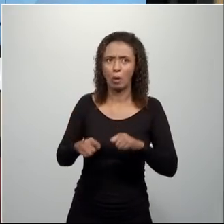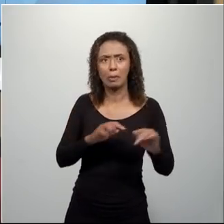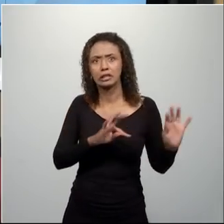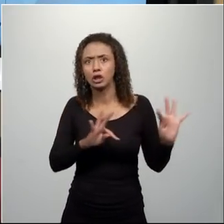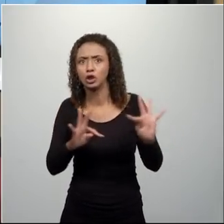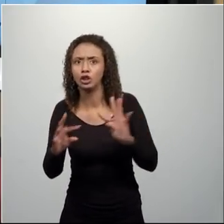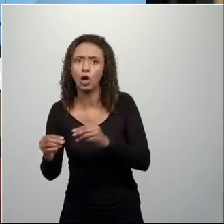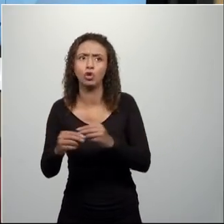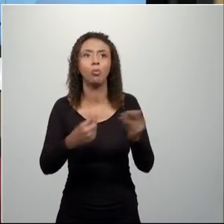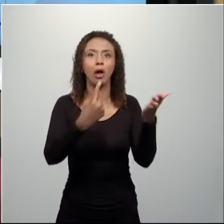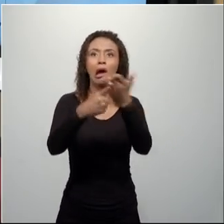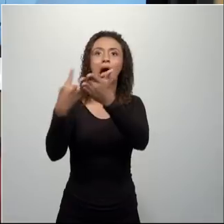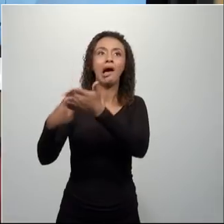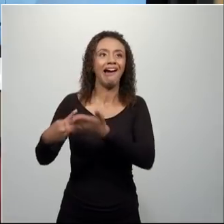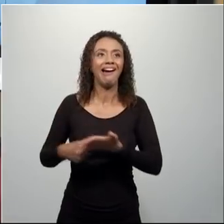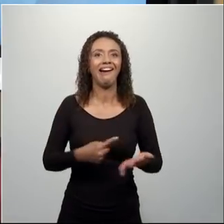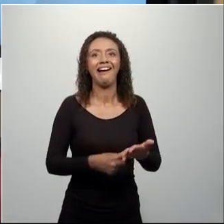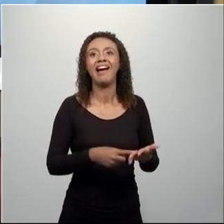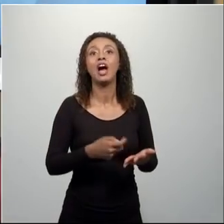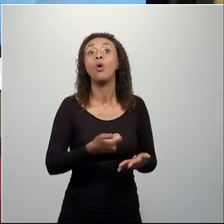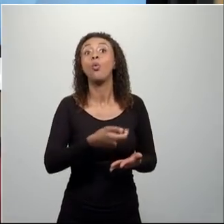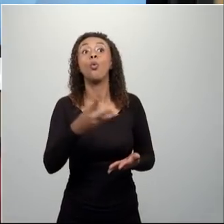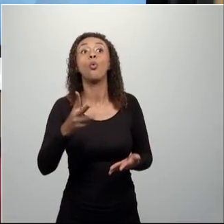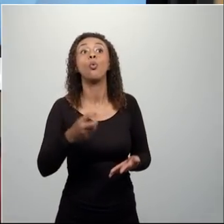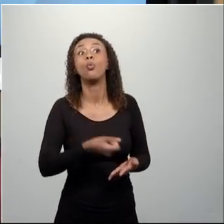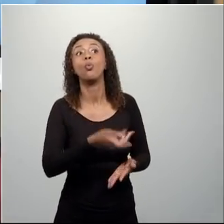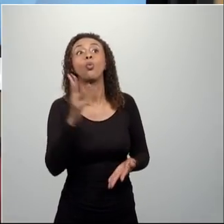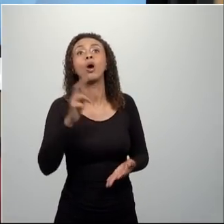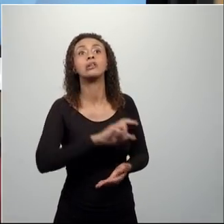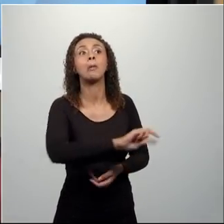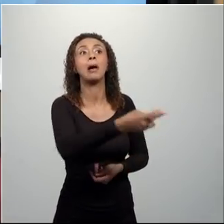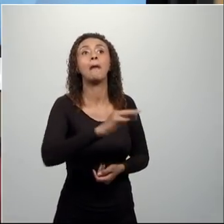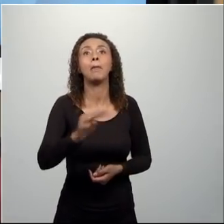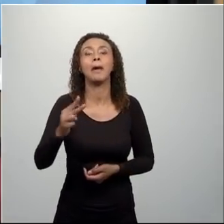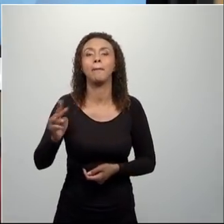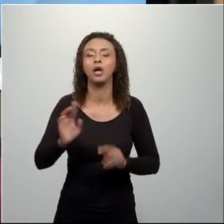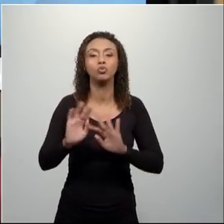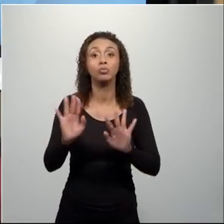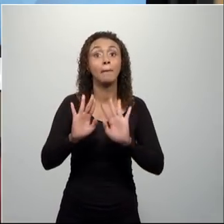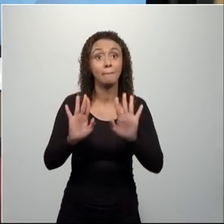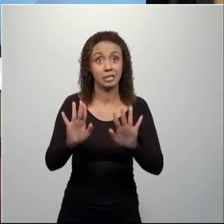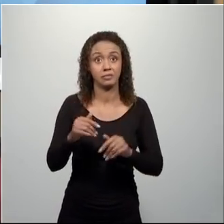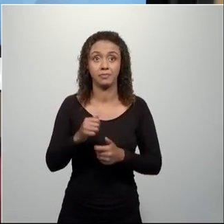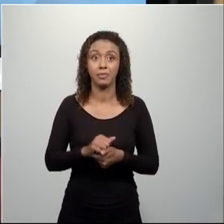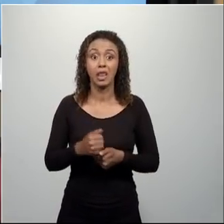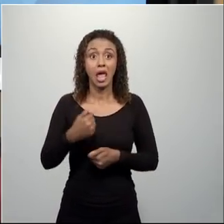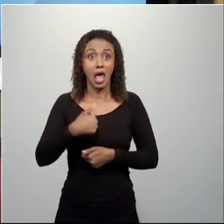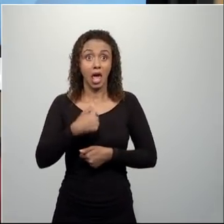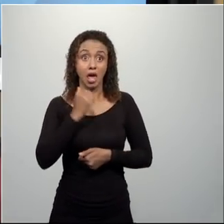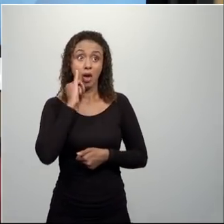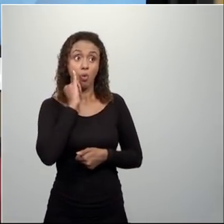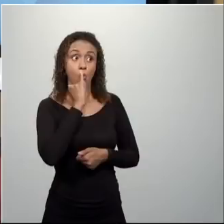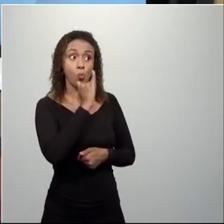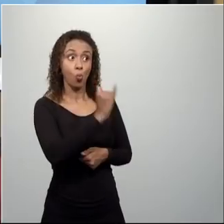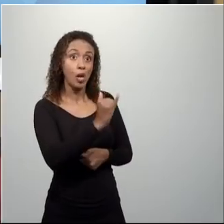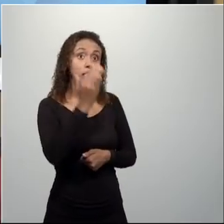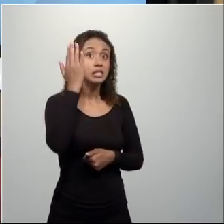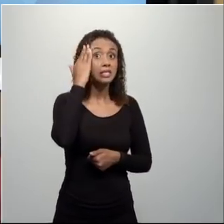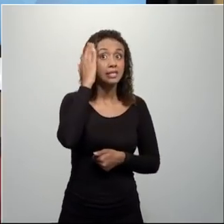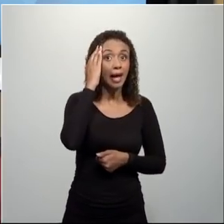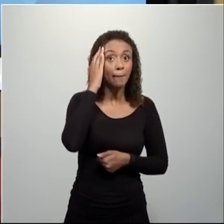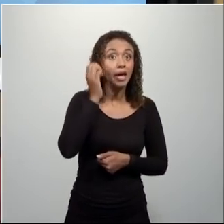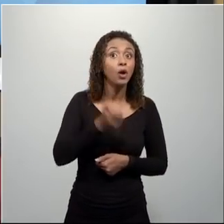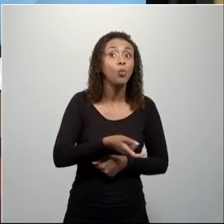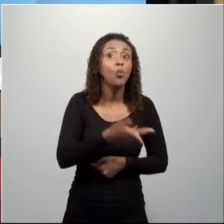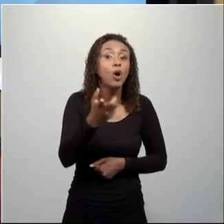as transações que existem na rede só que pra você poder dizer quais moedas já foram transacionados em um certo